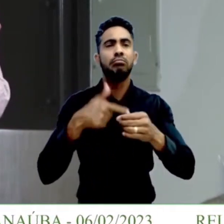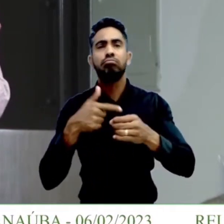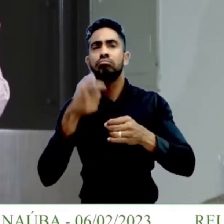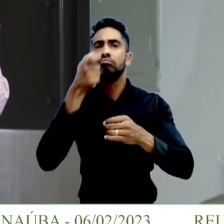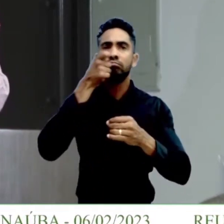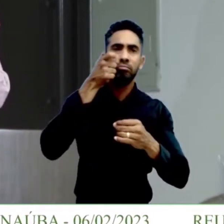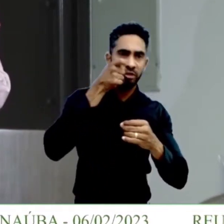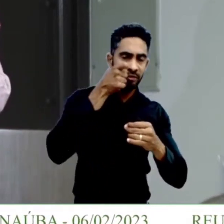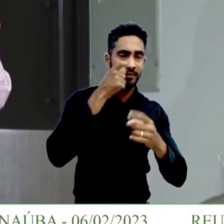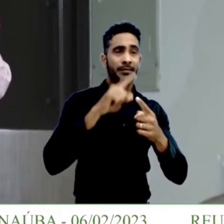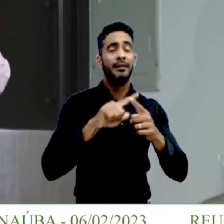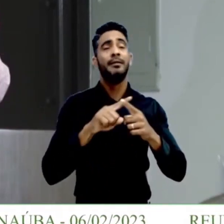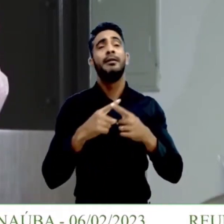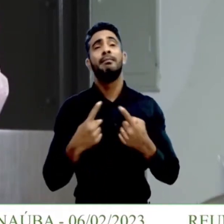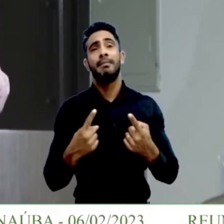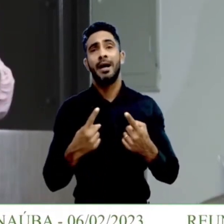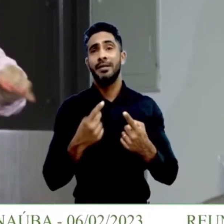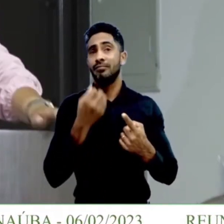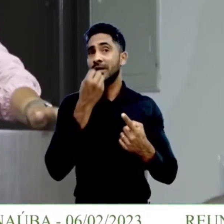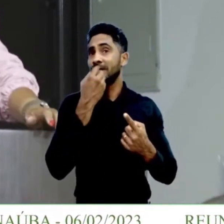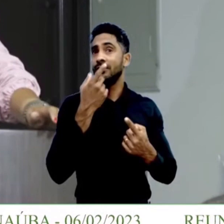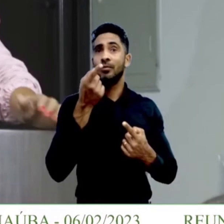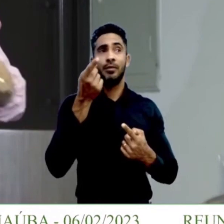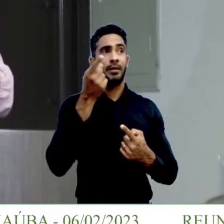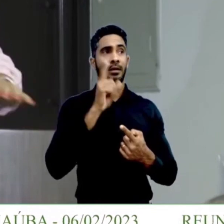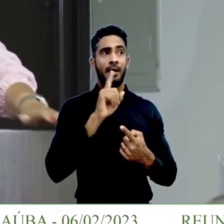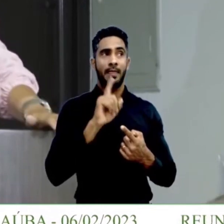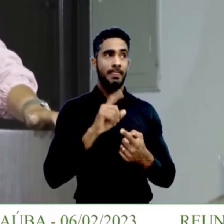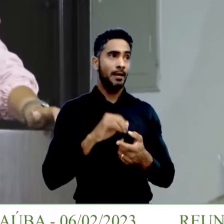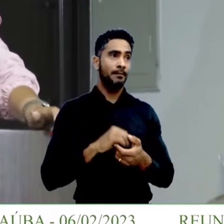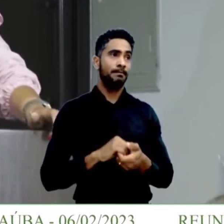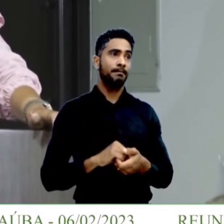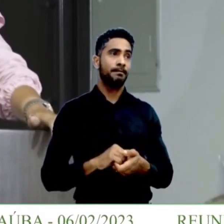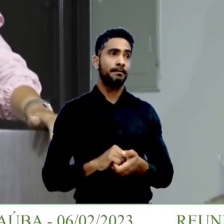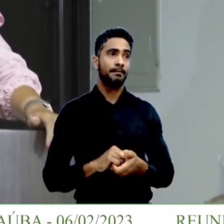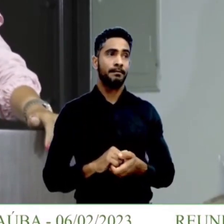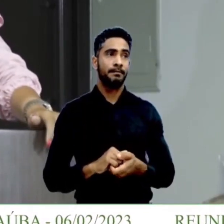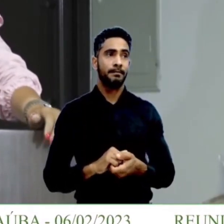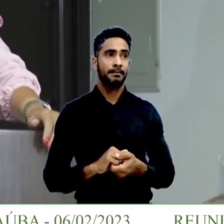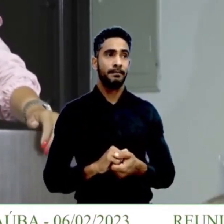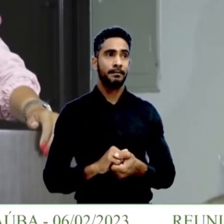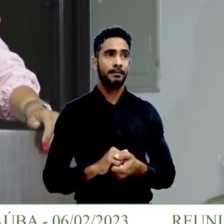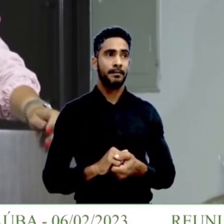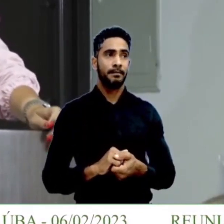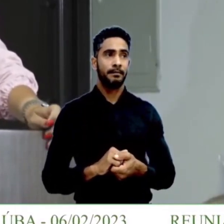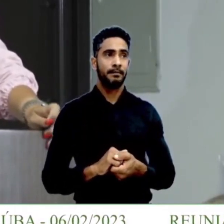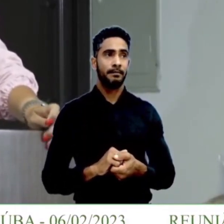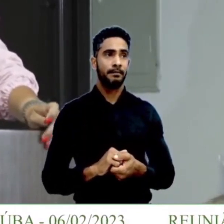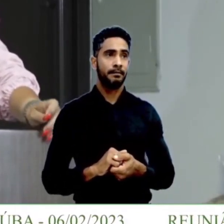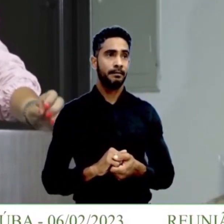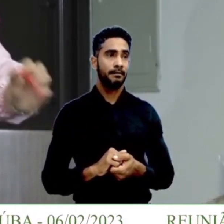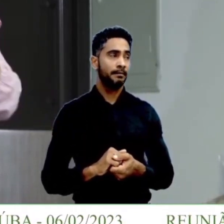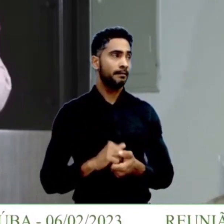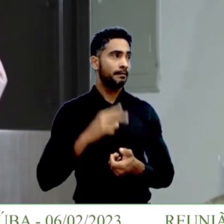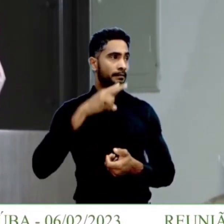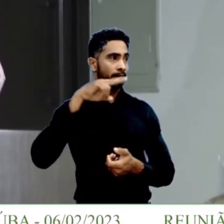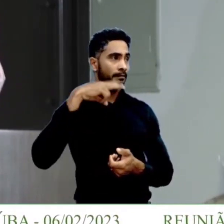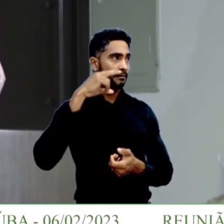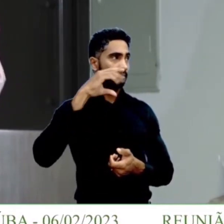eu disse, não está sendo eficaz. Mas muito bem, viu? Bem colocado. A palavra, vereadora